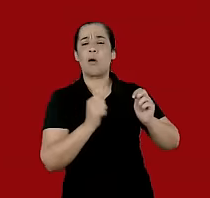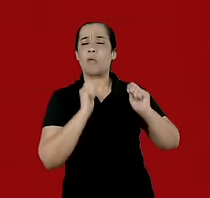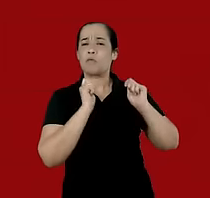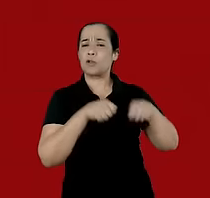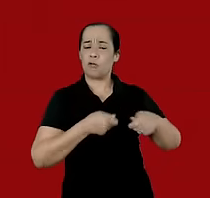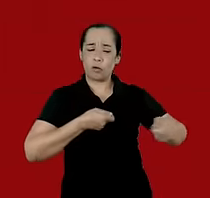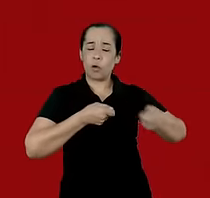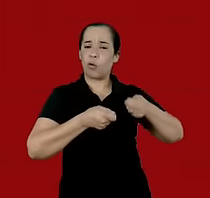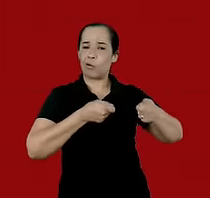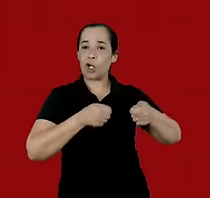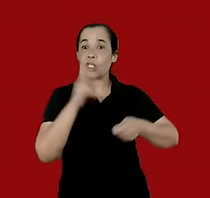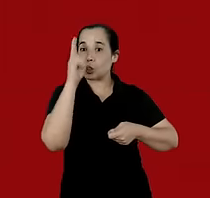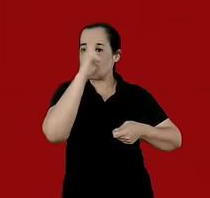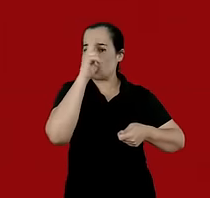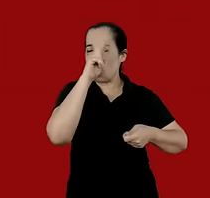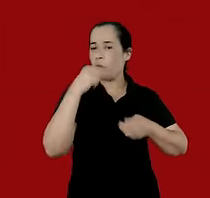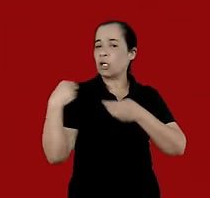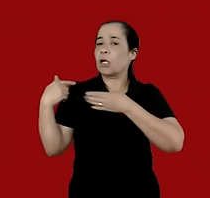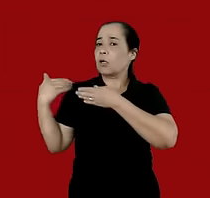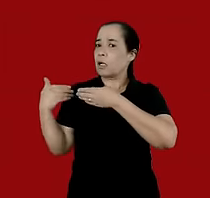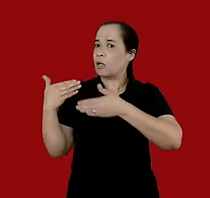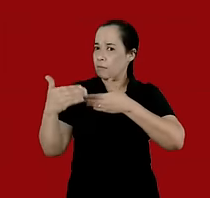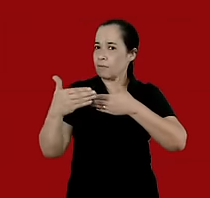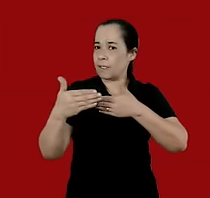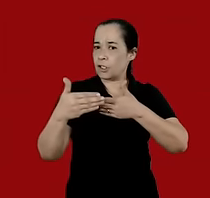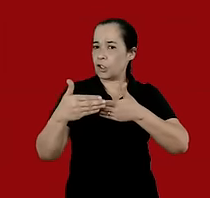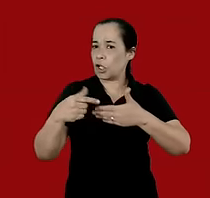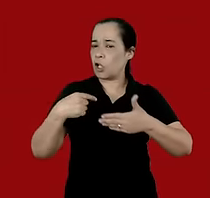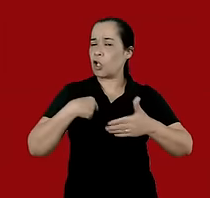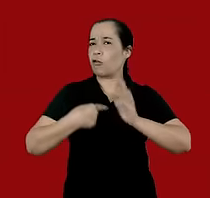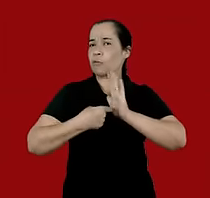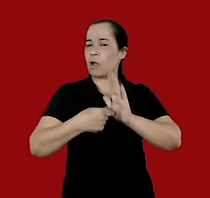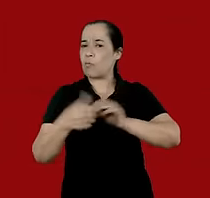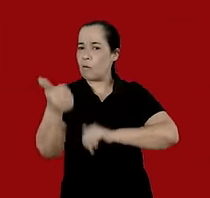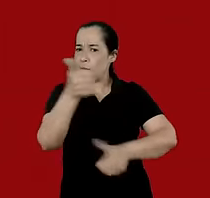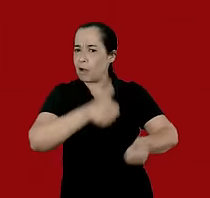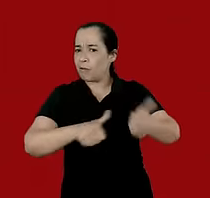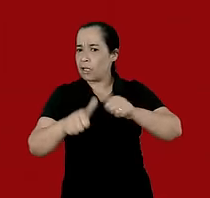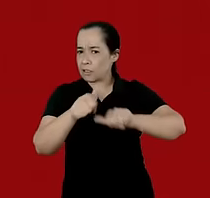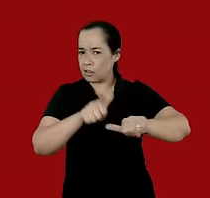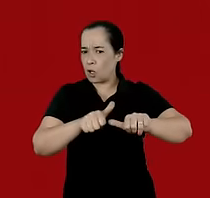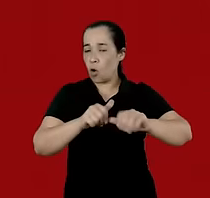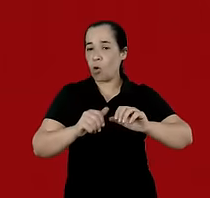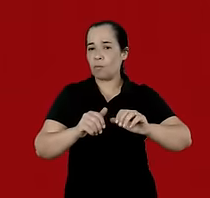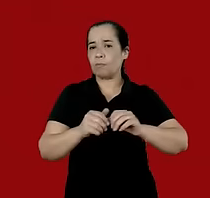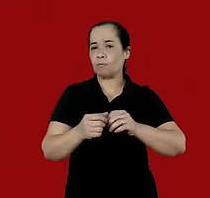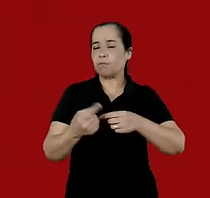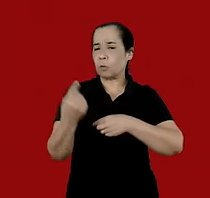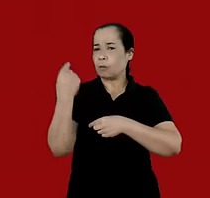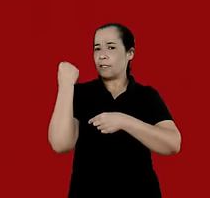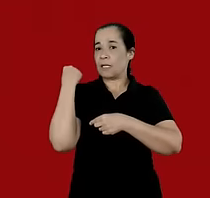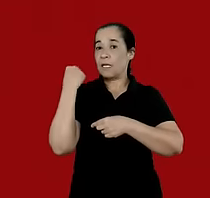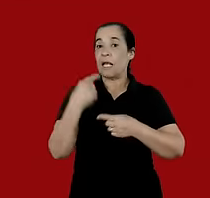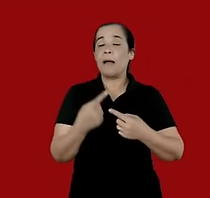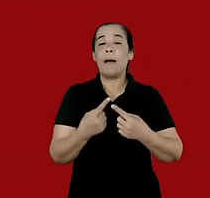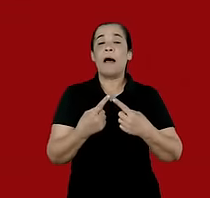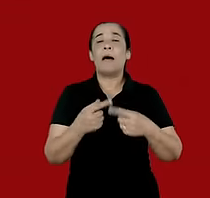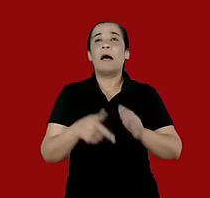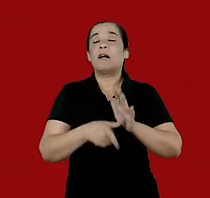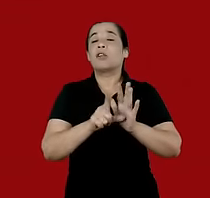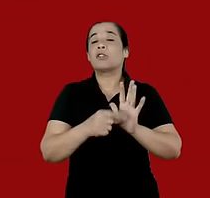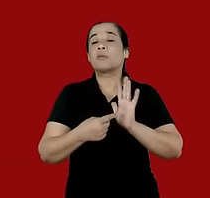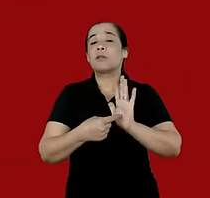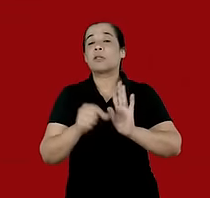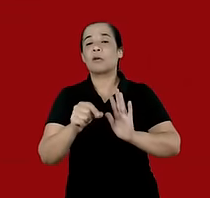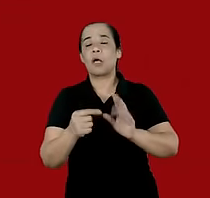fazer agora uma uma uma um comportament uma avaliação de como foi o comportamento só que antes disso eu vou fazer um pouco de precificação esses últimos